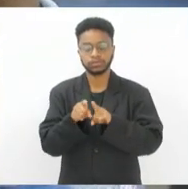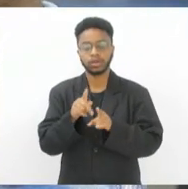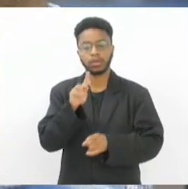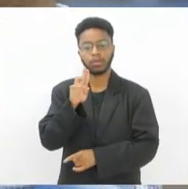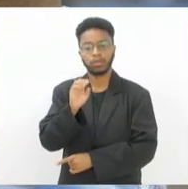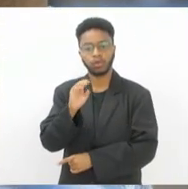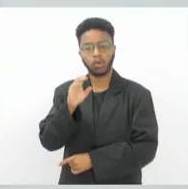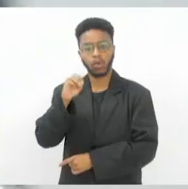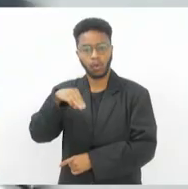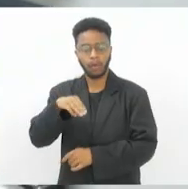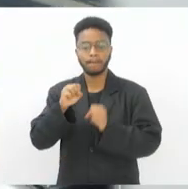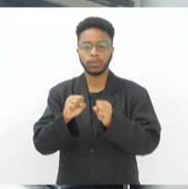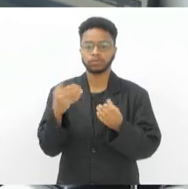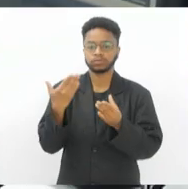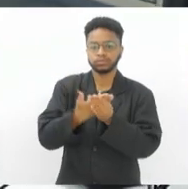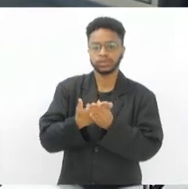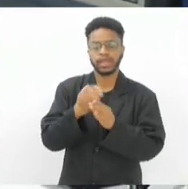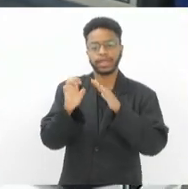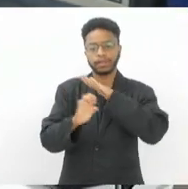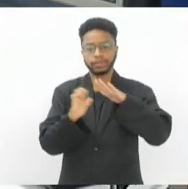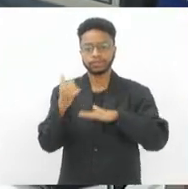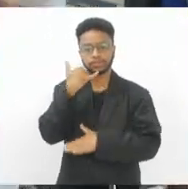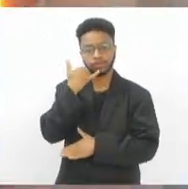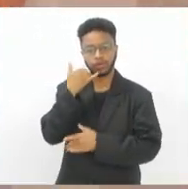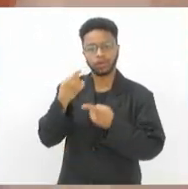fazer chamadas abusivas de telemarketing.